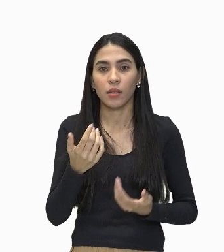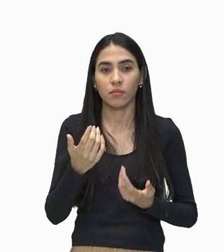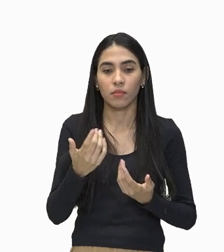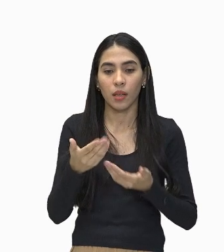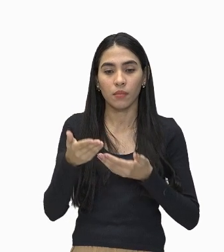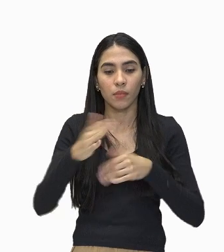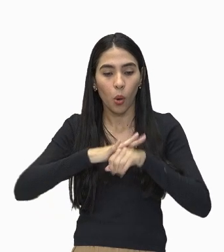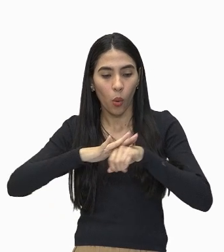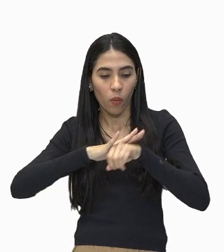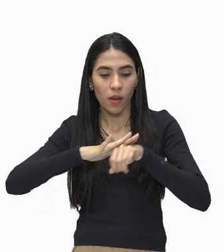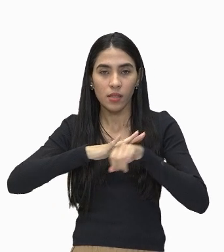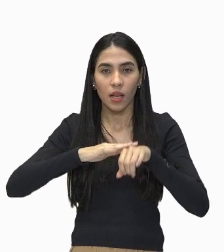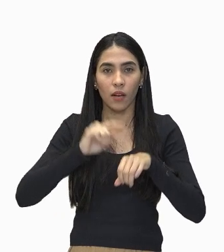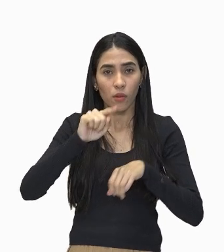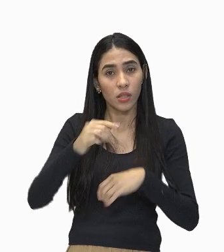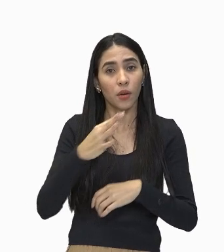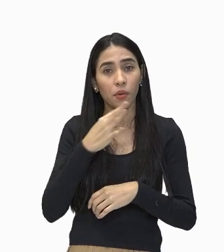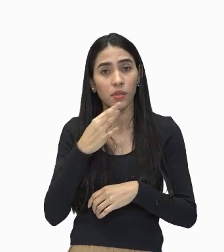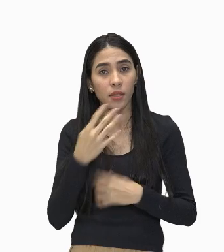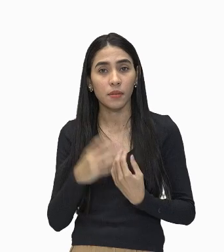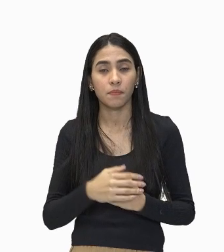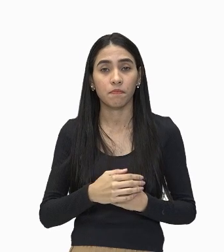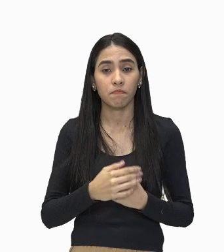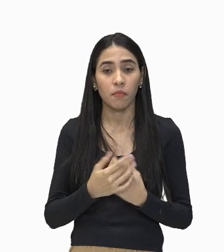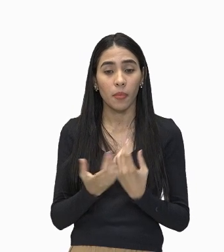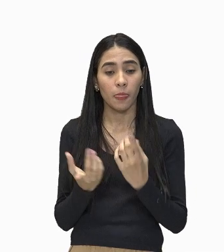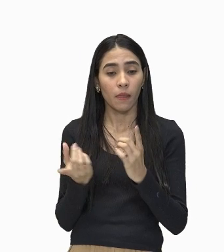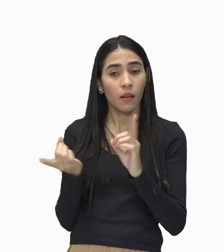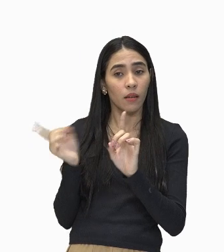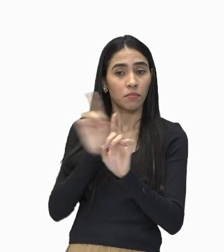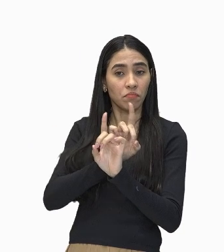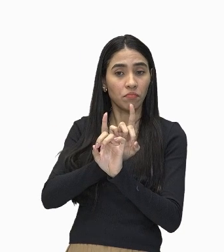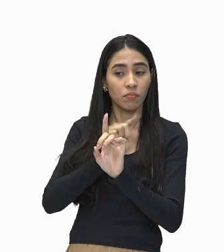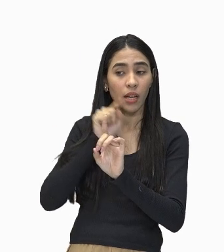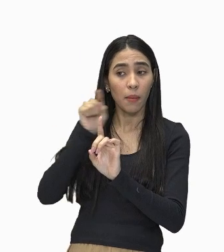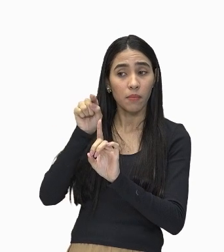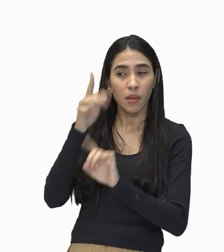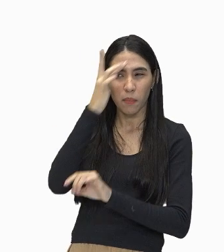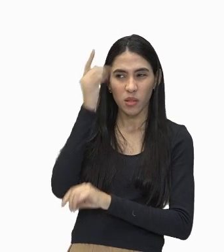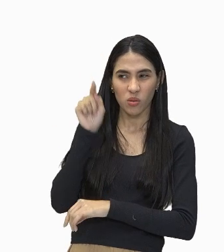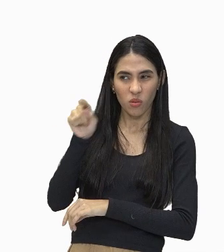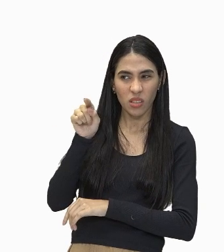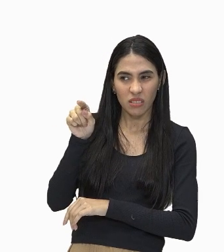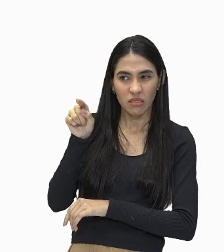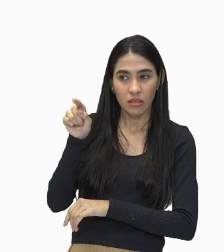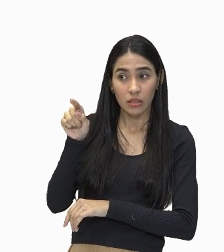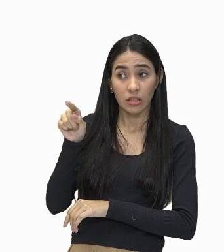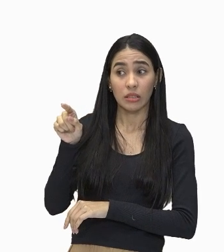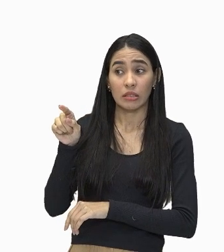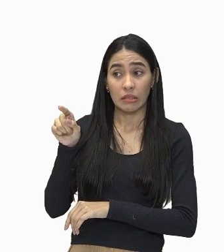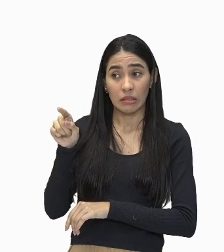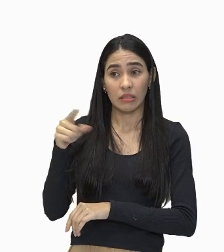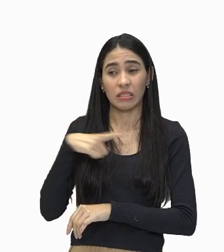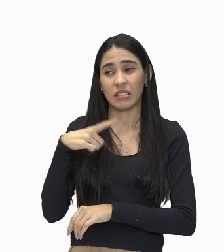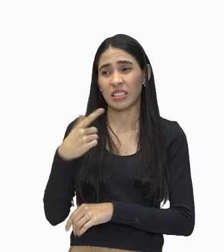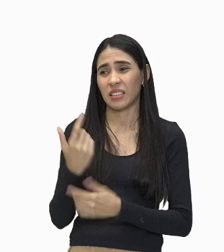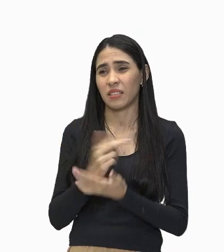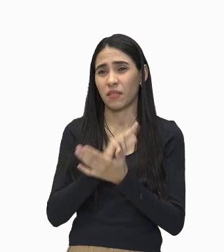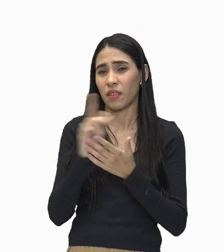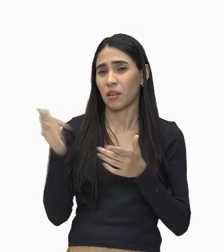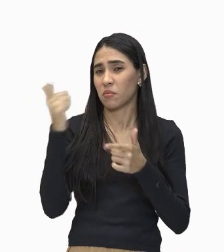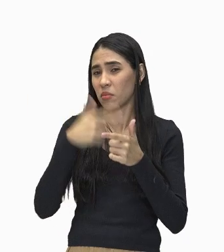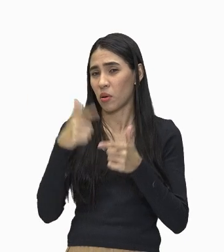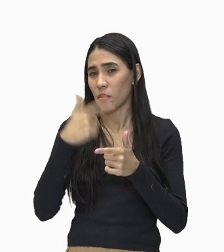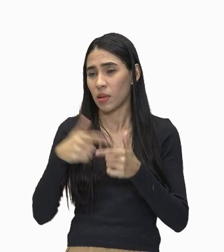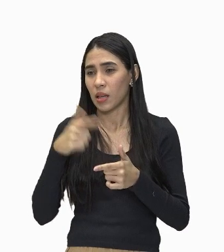e alguém chega por trás, né, e fala, olha, esse cara aí, ele é cheio de problema, ele é isso, ele